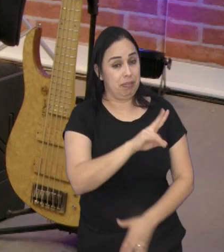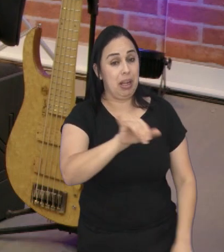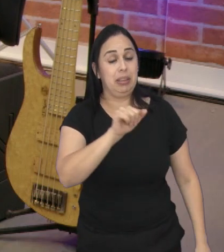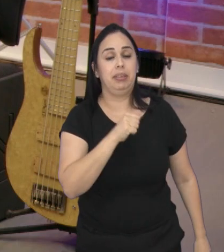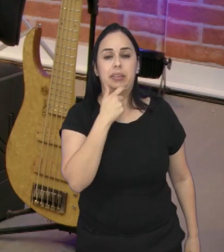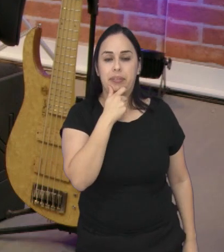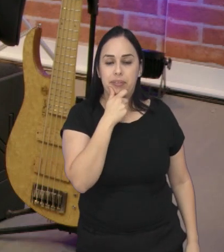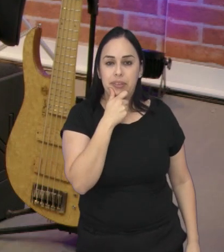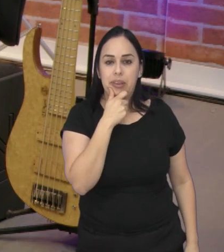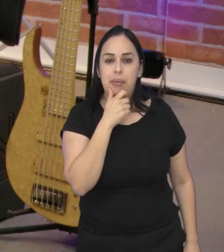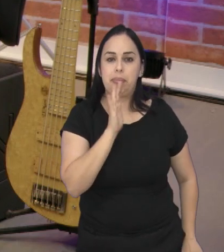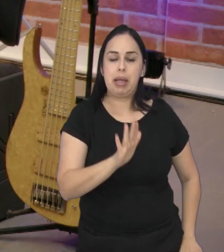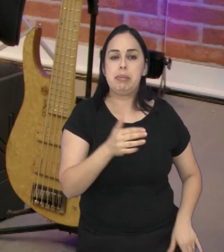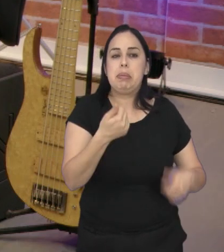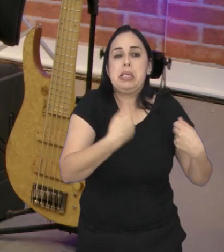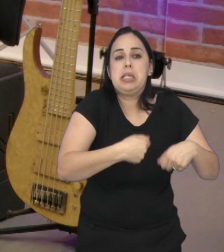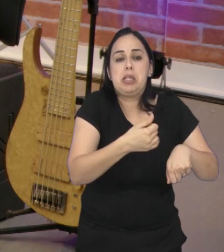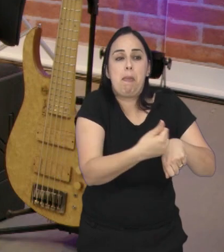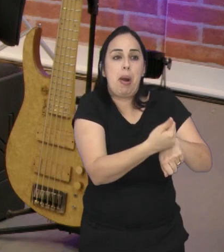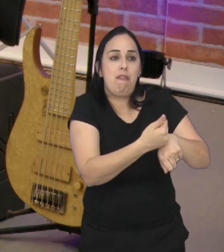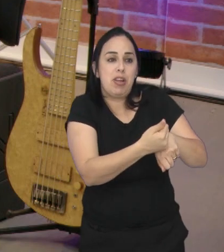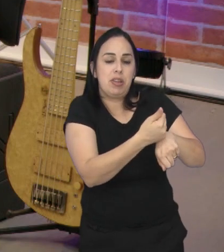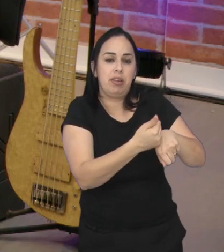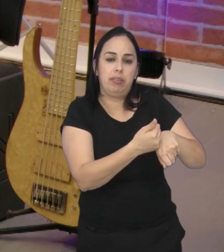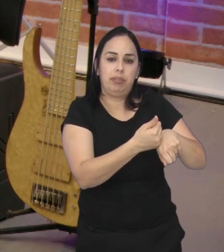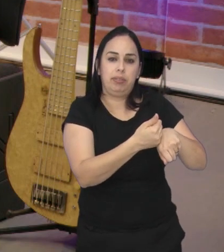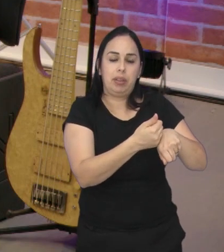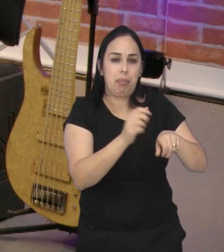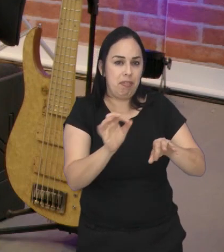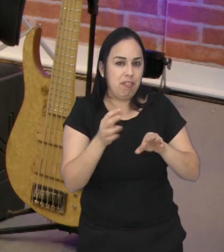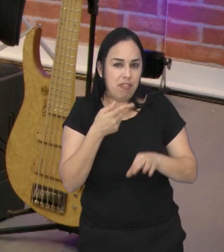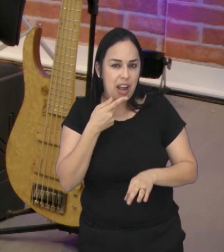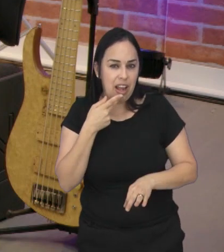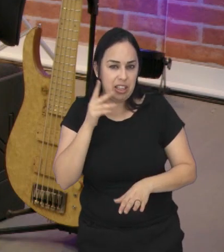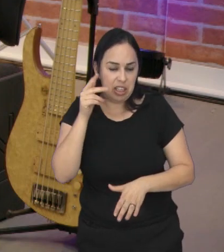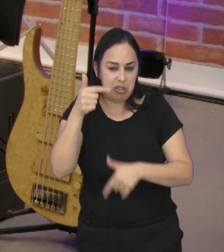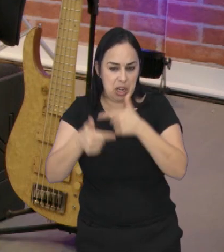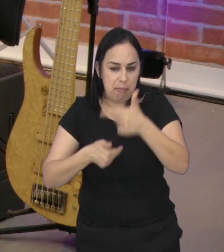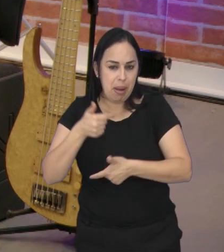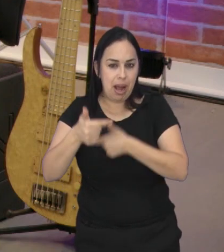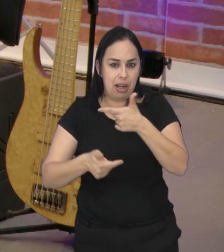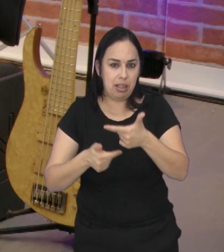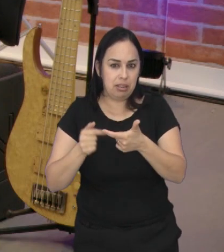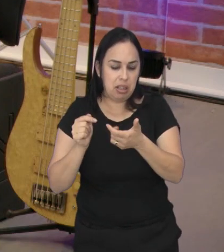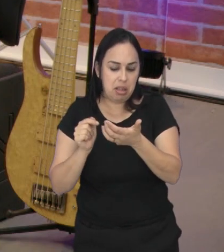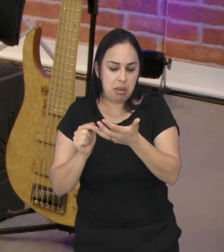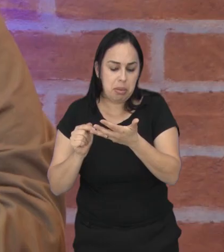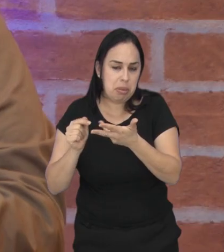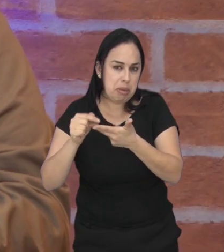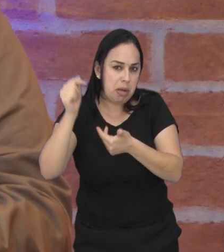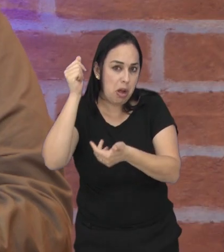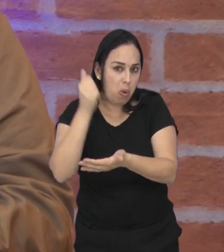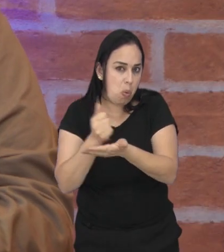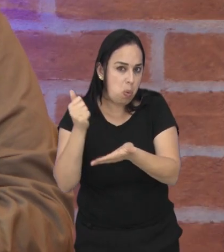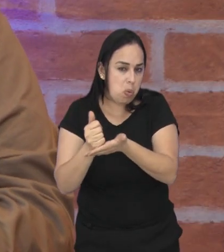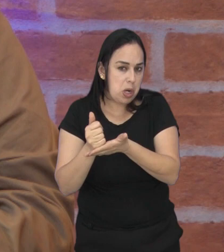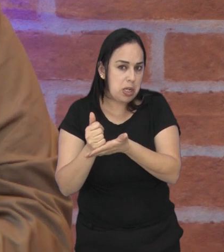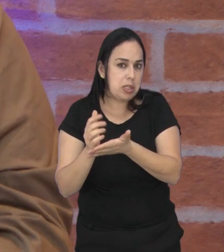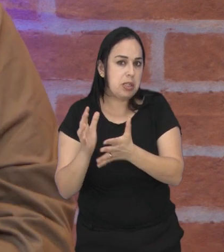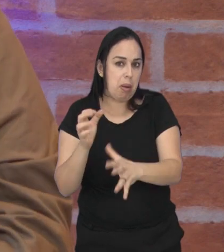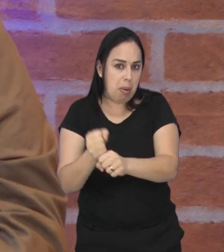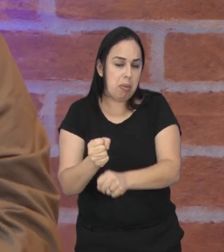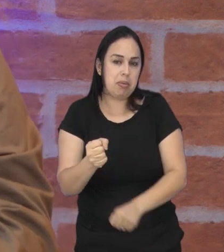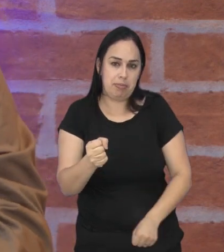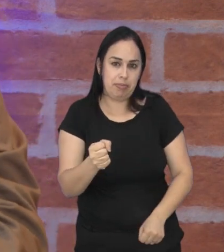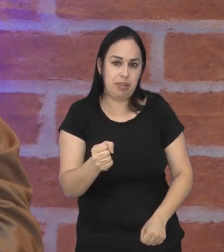trabalhe. Porque se for pra falar de gente que trabalha mesmo, são o quê? Dá pra contar nos dedos quem é contratado lá dentro,